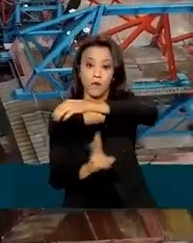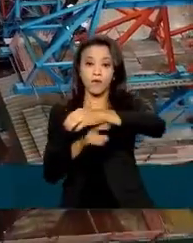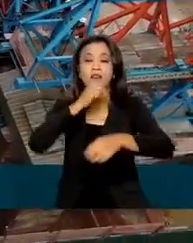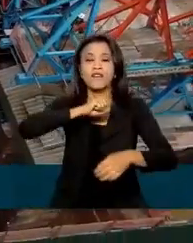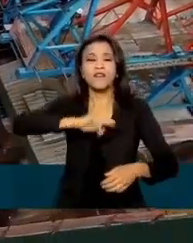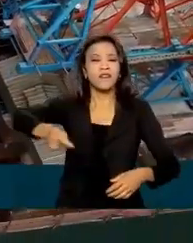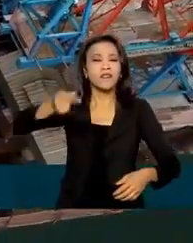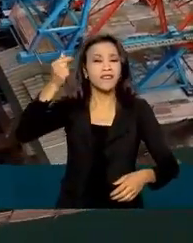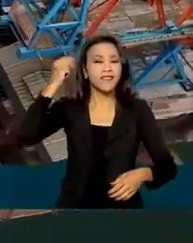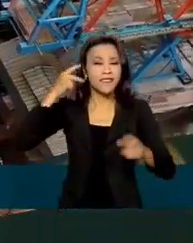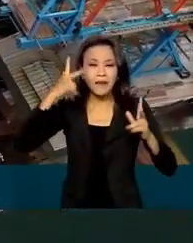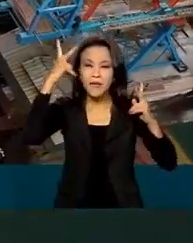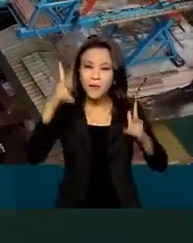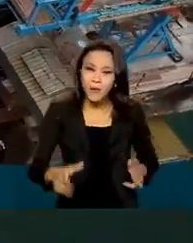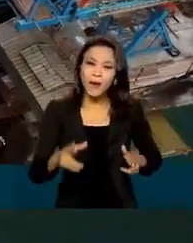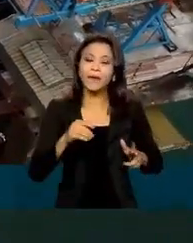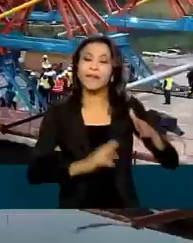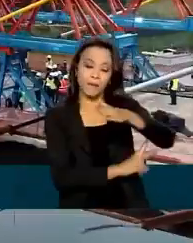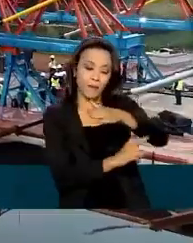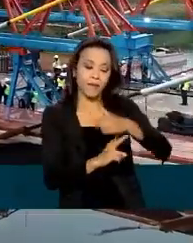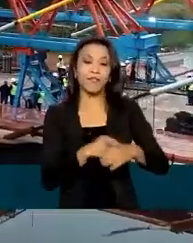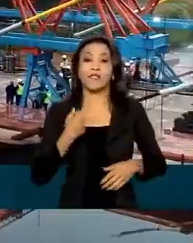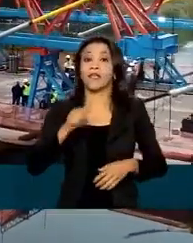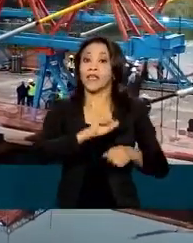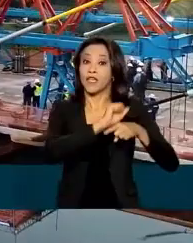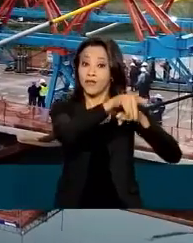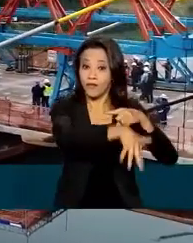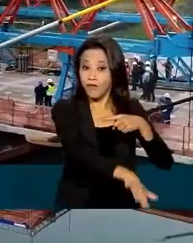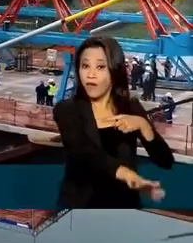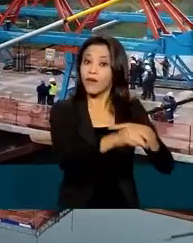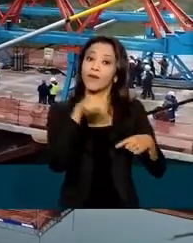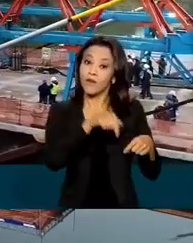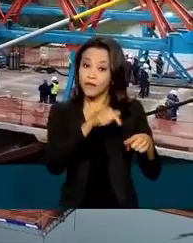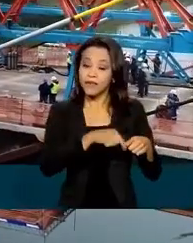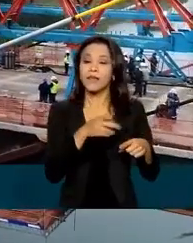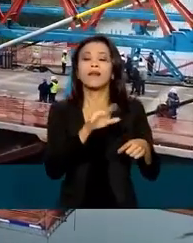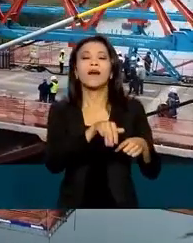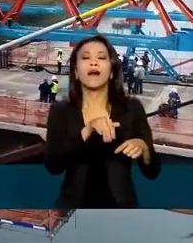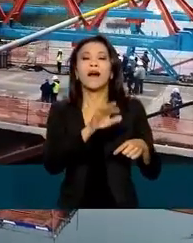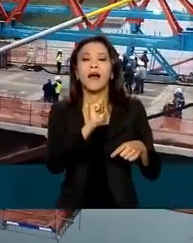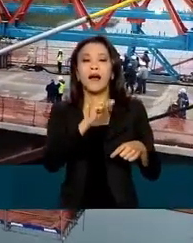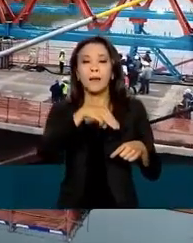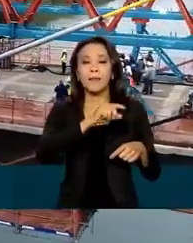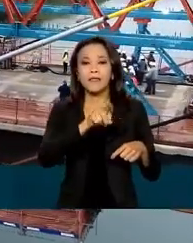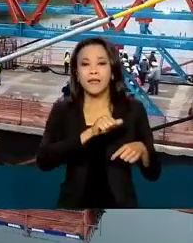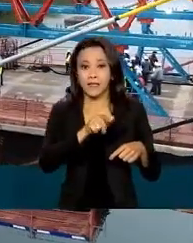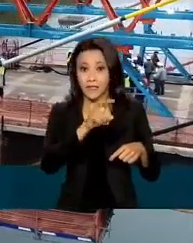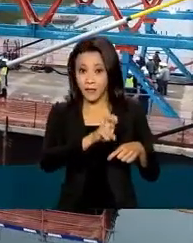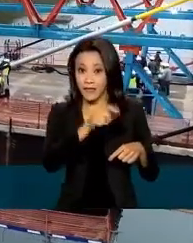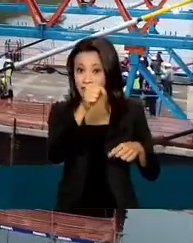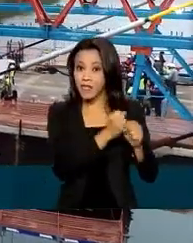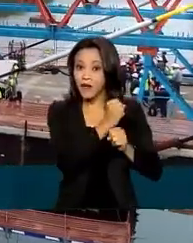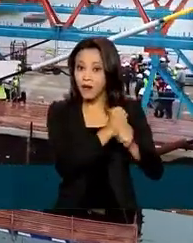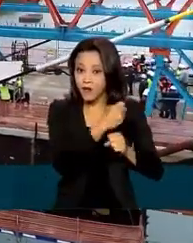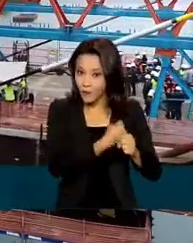antiga Ponte da Amizade que liga Foz do Iguaçu a cidade de leste há 30 a 57 anos e que